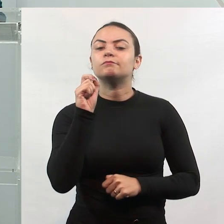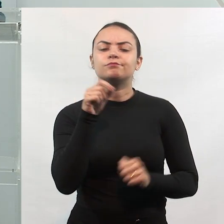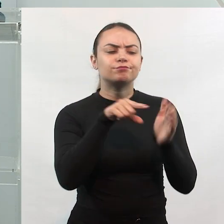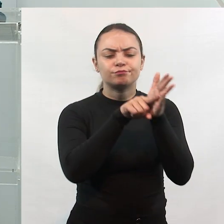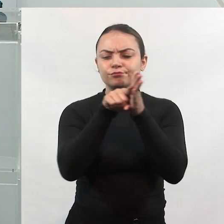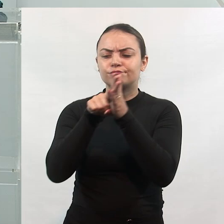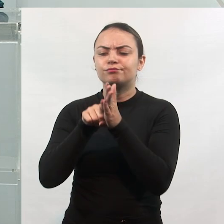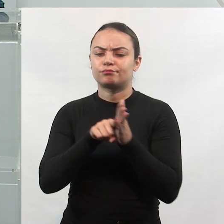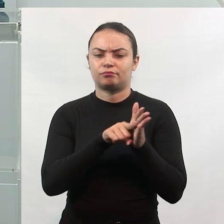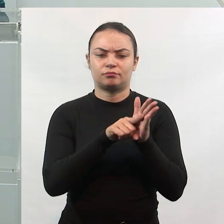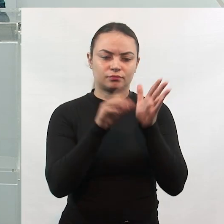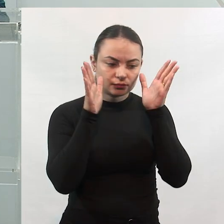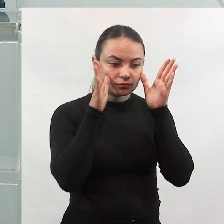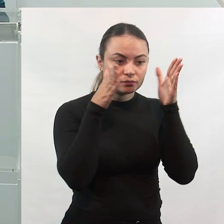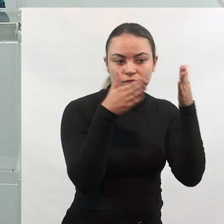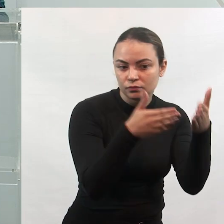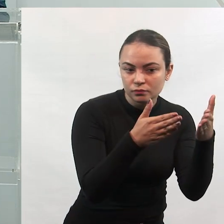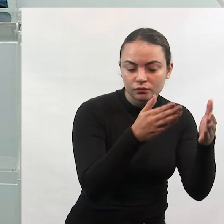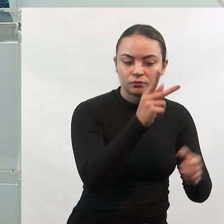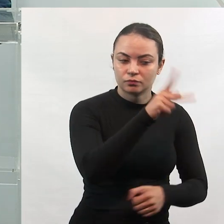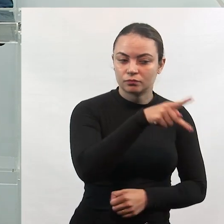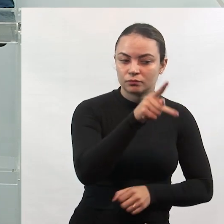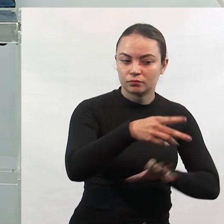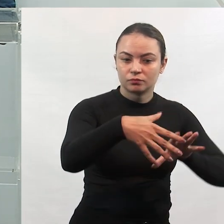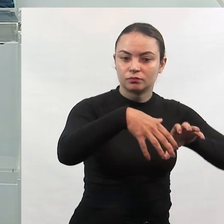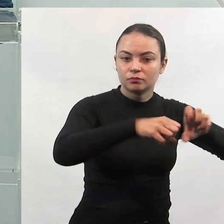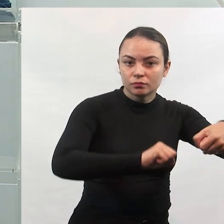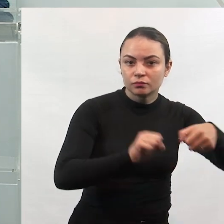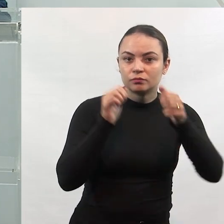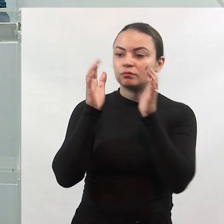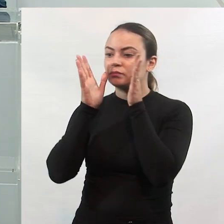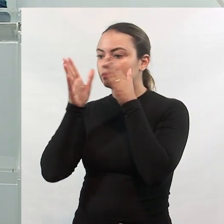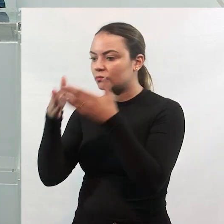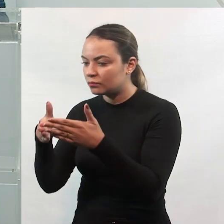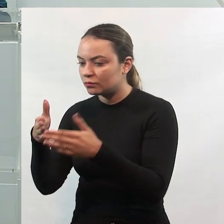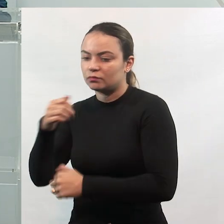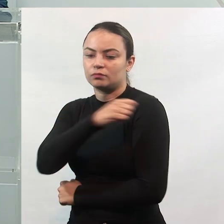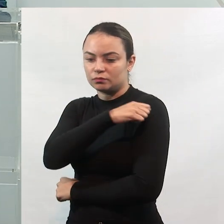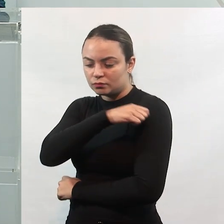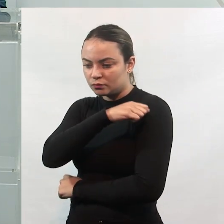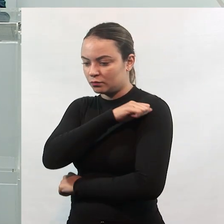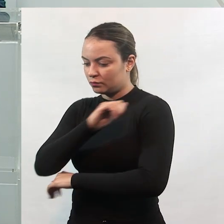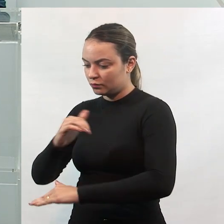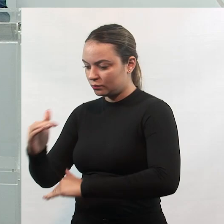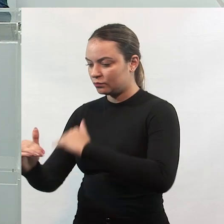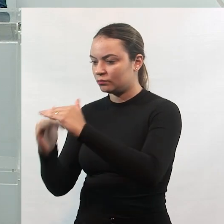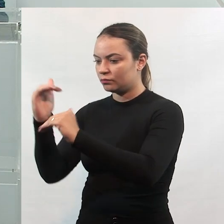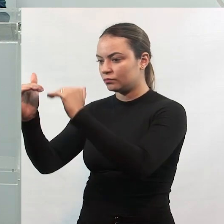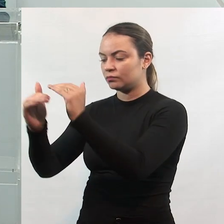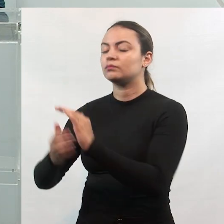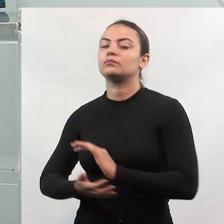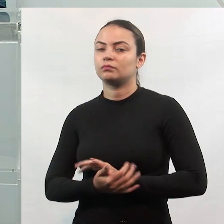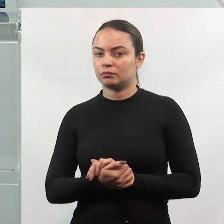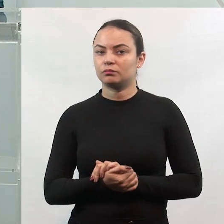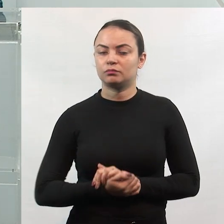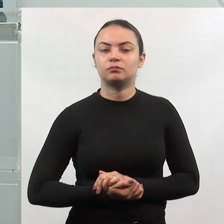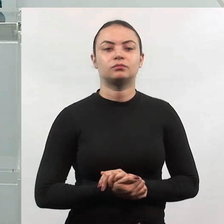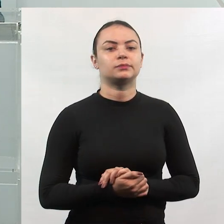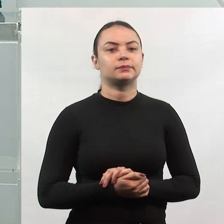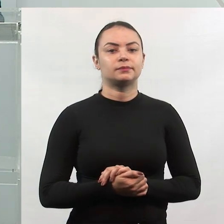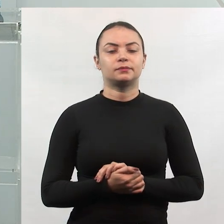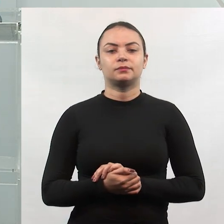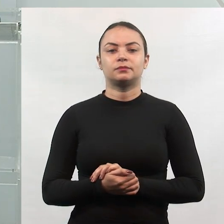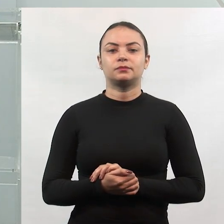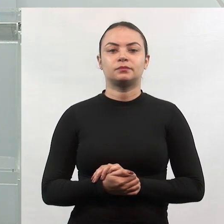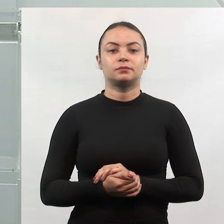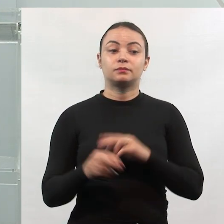trabalhados aí, várias partes que compõem esse todo. Então é importante na justificativa você também já delimitar isso, né? Por que eu quero olhar só para o